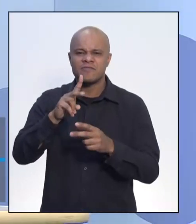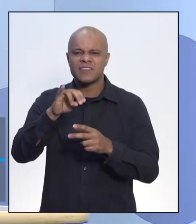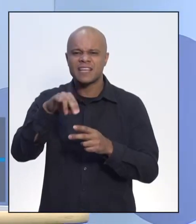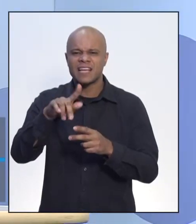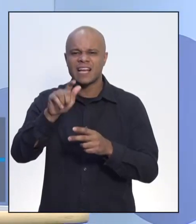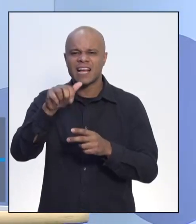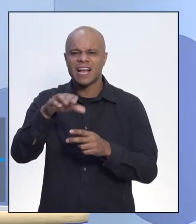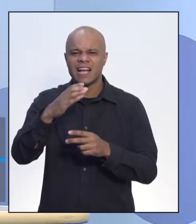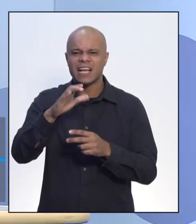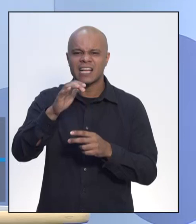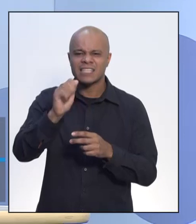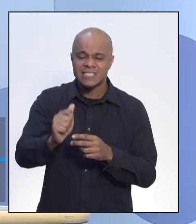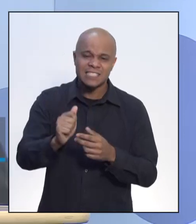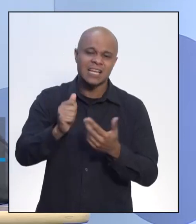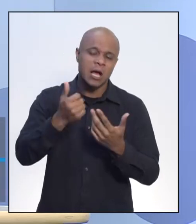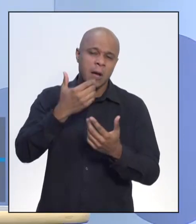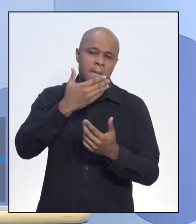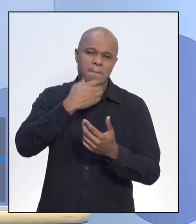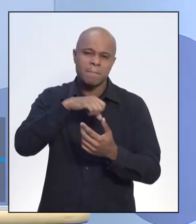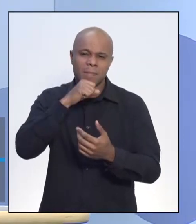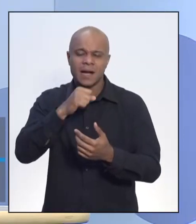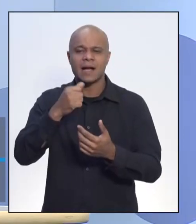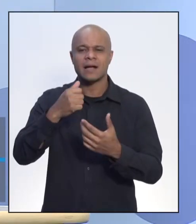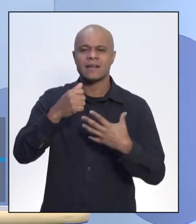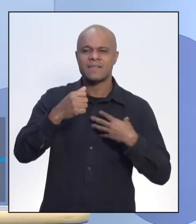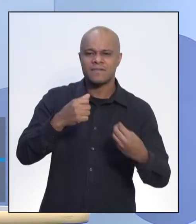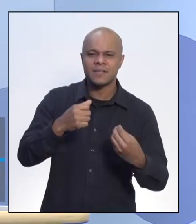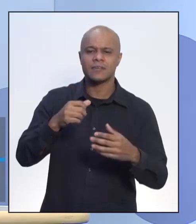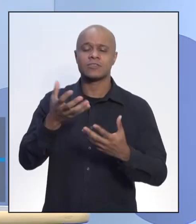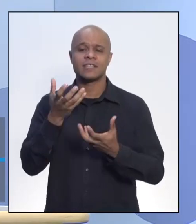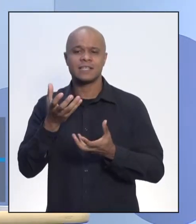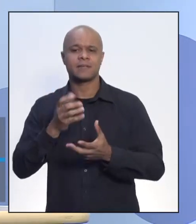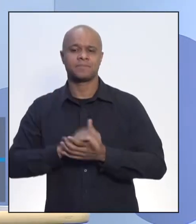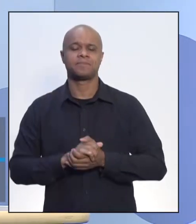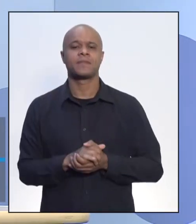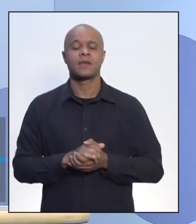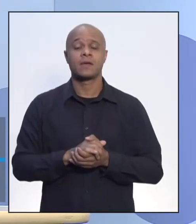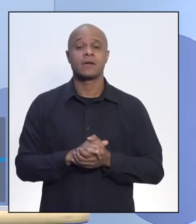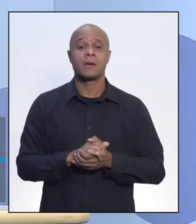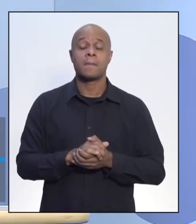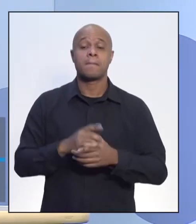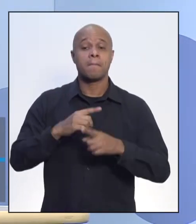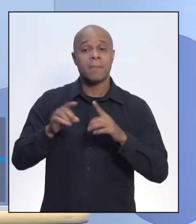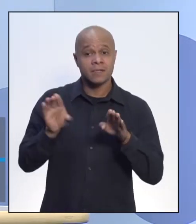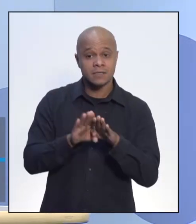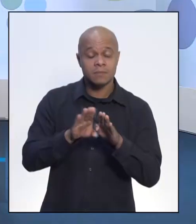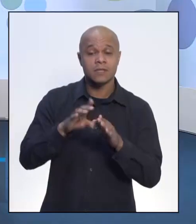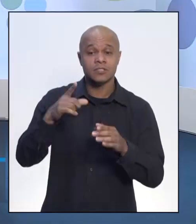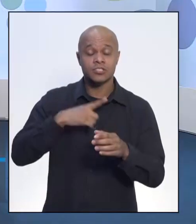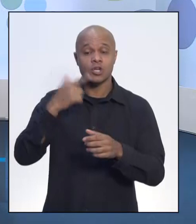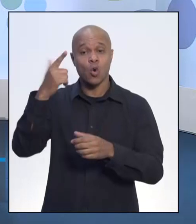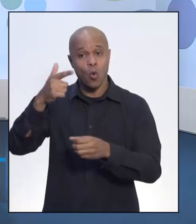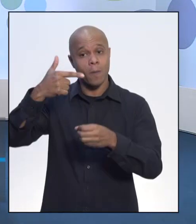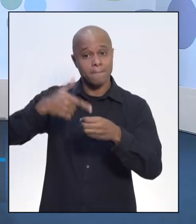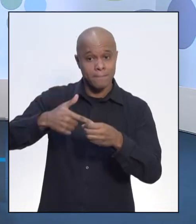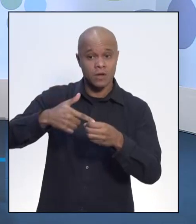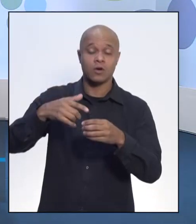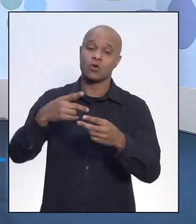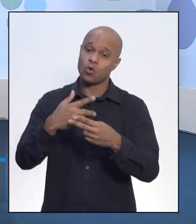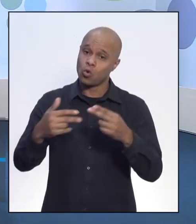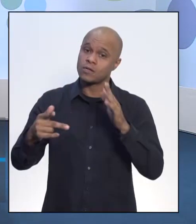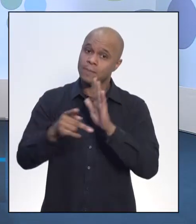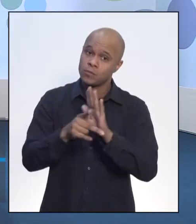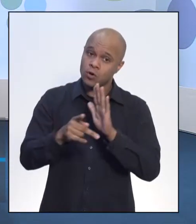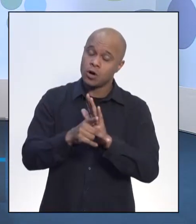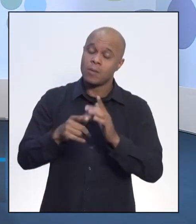Guerra do Golfo Pérsico, né, claro que o interesse também é o petróleo, né? Mas a